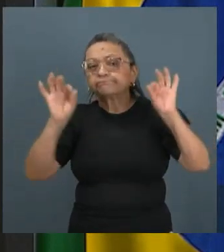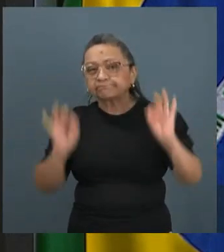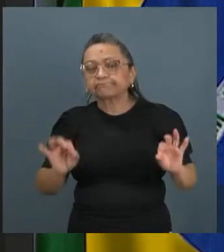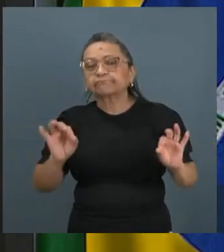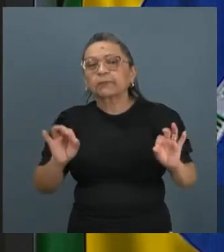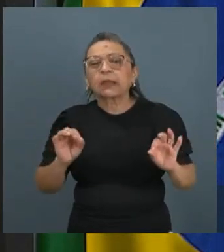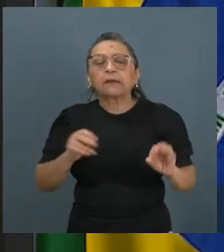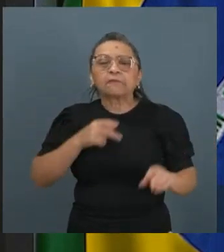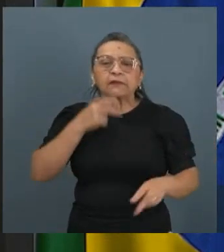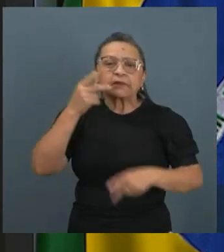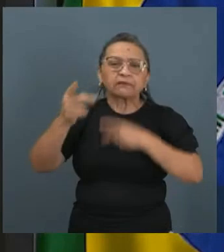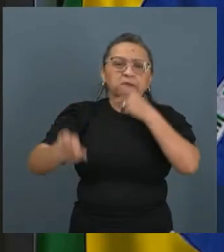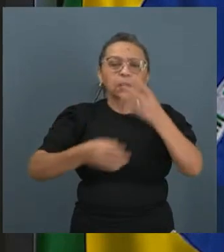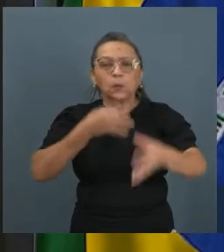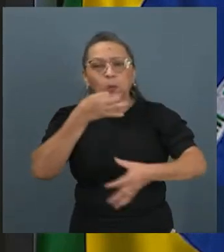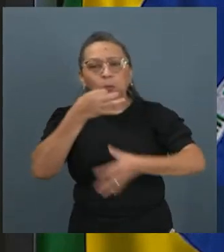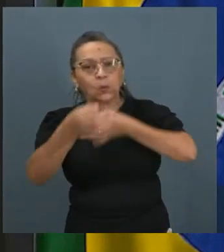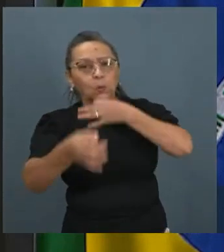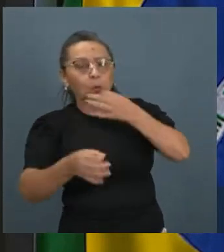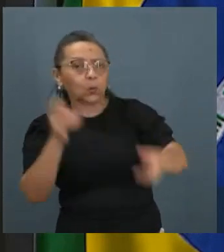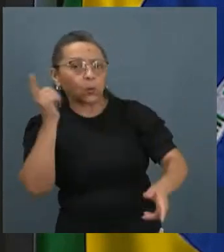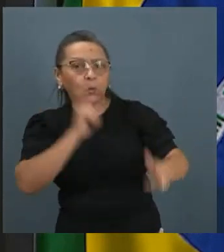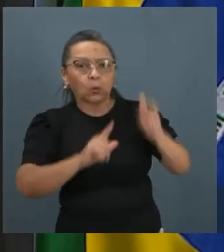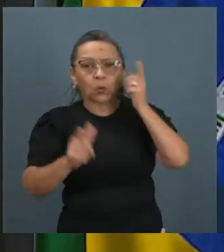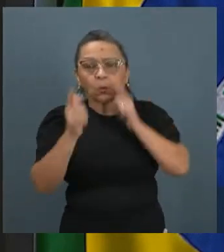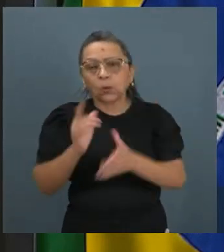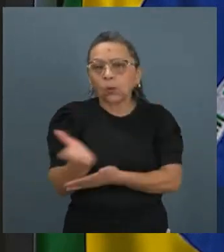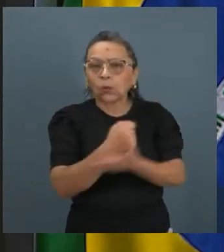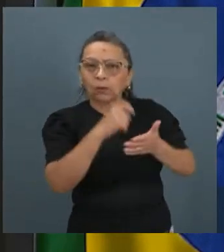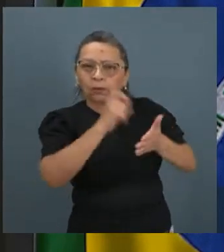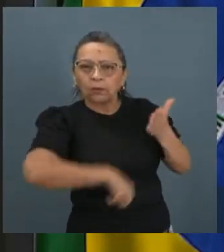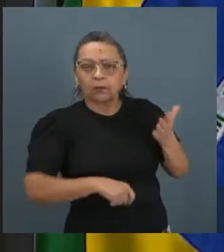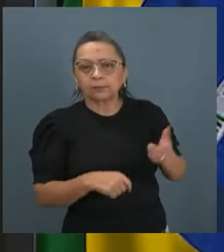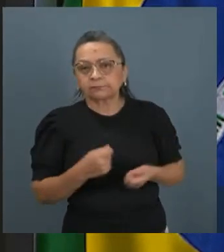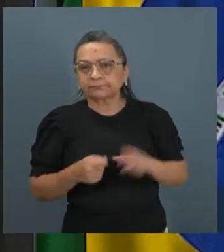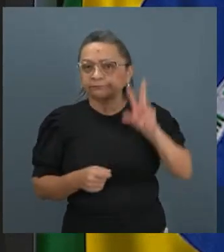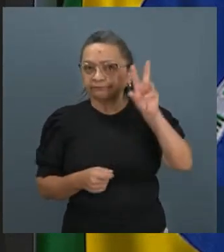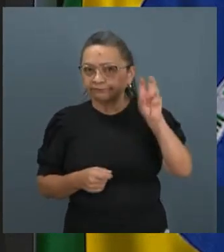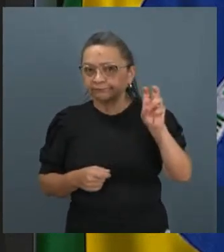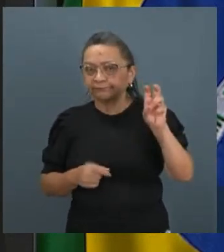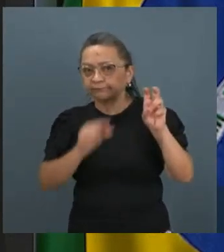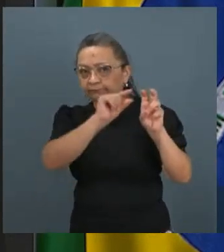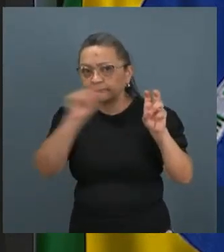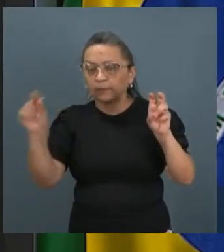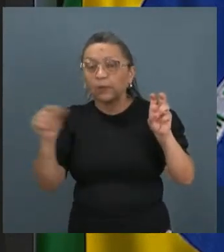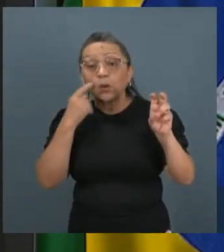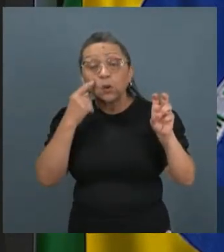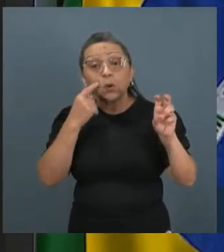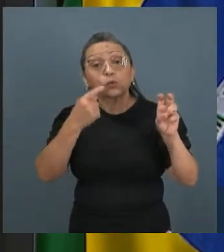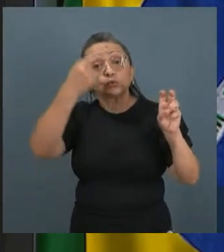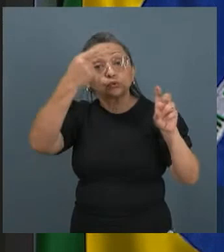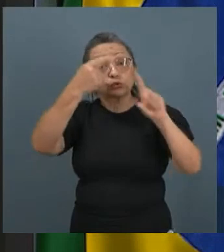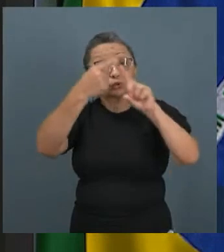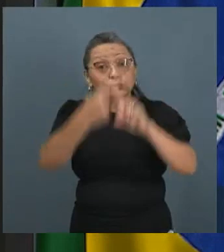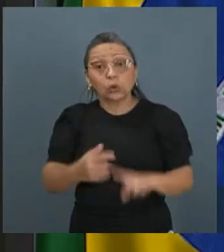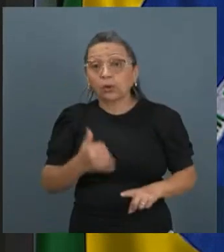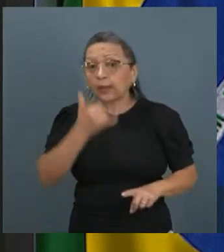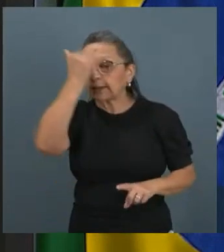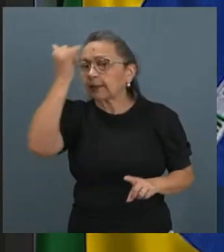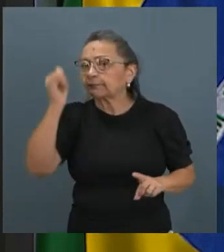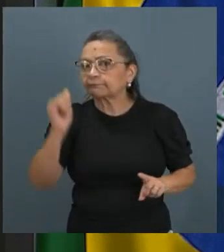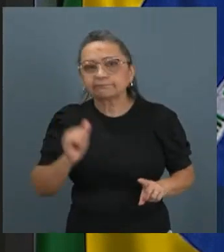falácia do argumento de ganhos com a tributação, dizendo, abro aspas, o jogo de azar